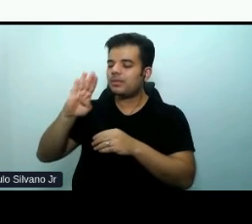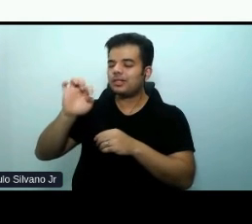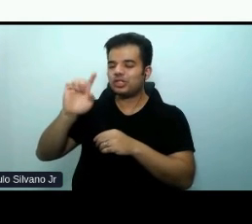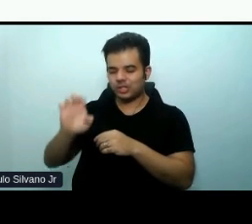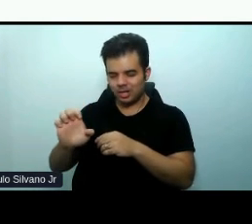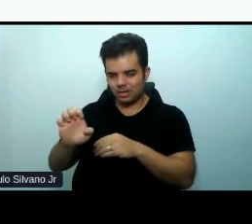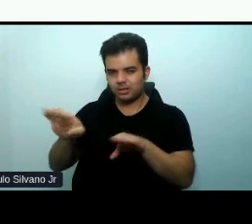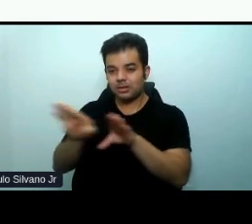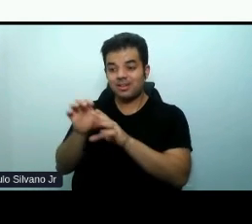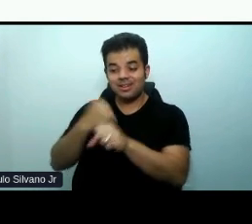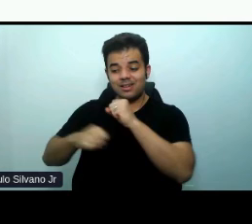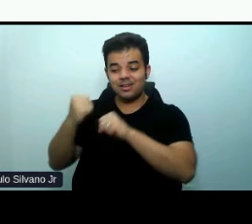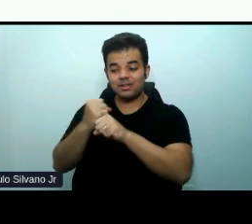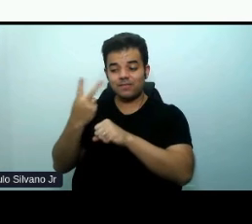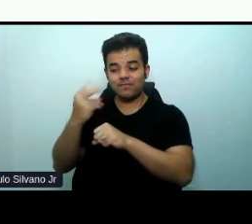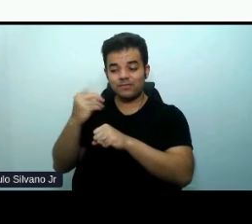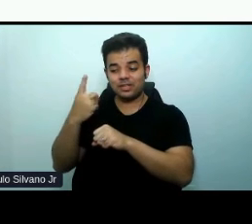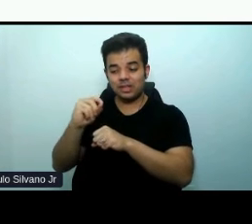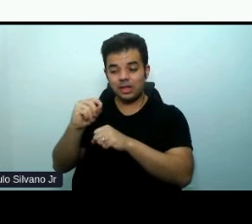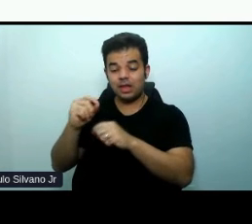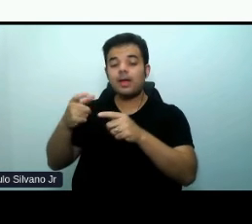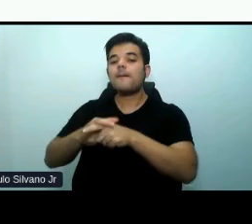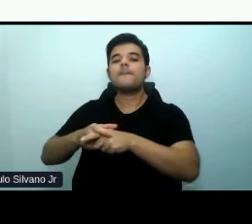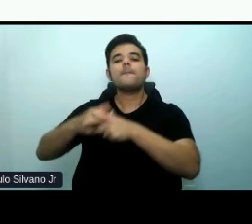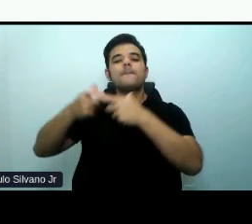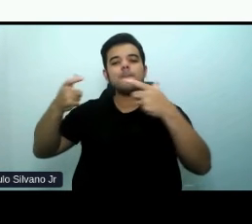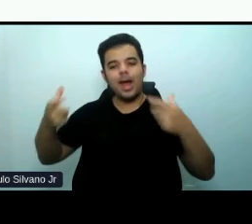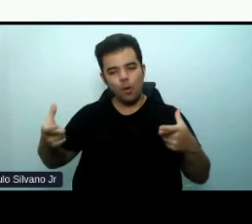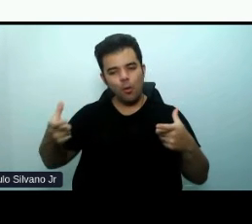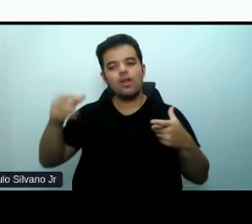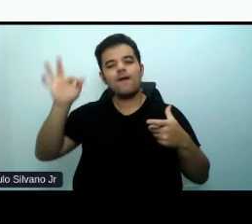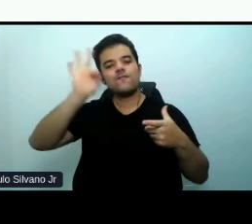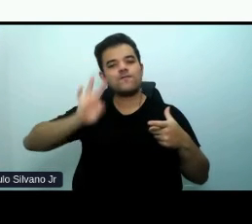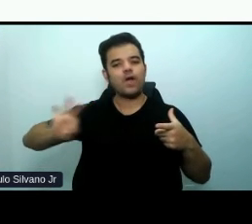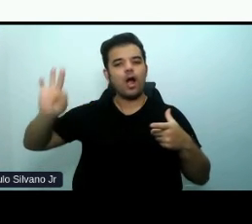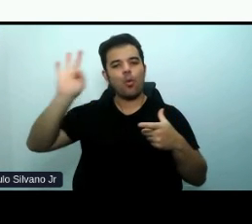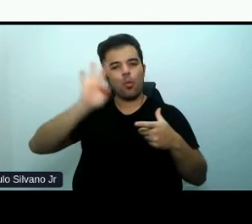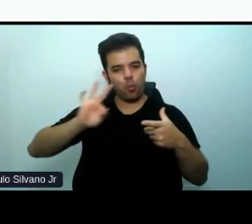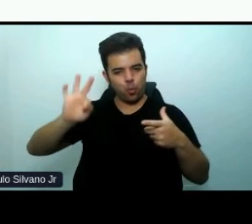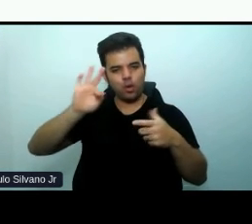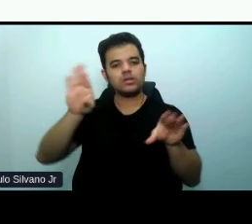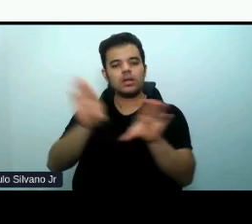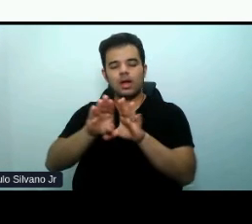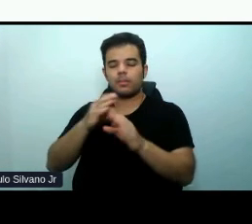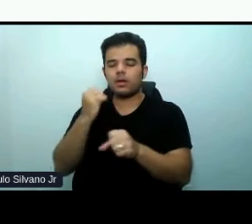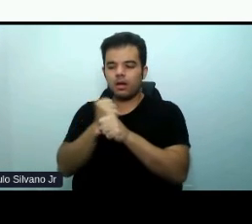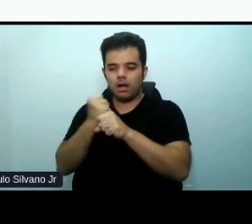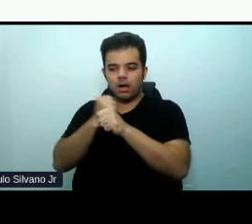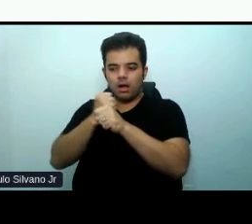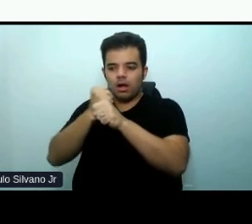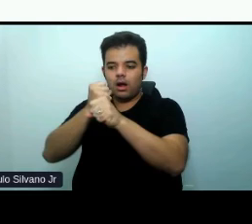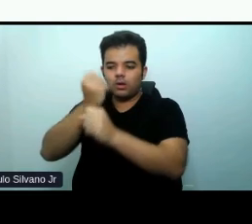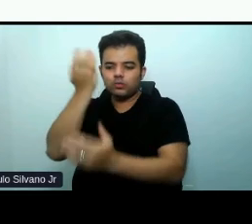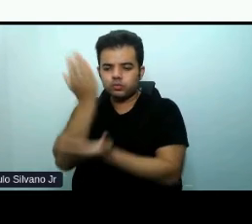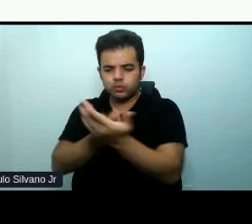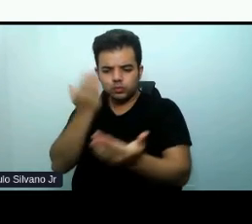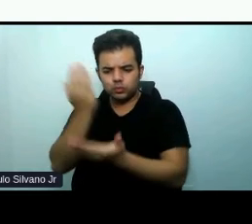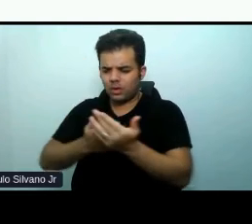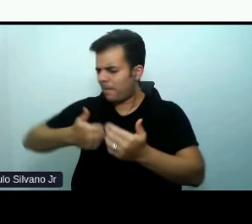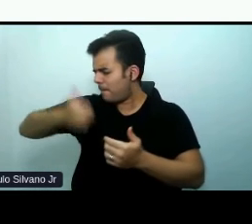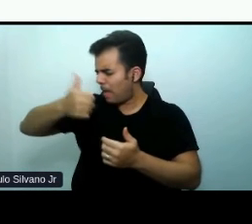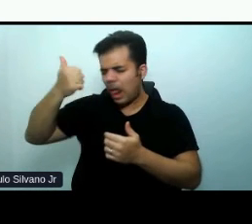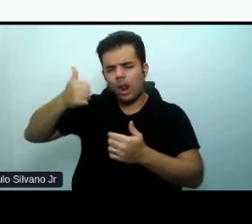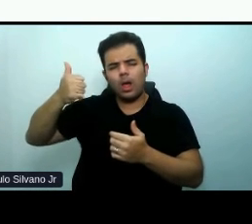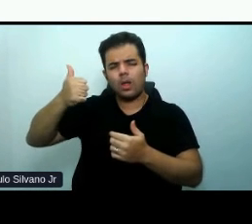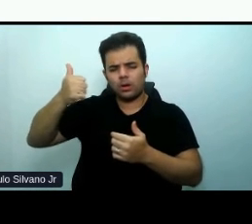2010, as mulheres elas são maiorias no ensino superior e elas inclusive estudam por mais tempo que os homens. Mas quando a